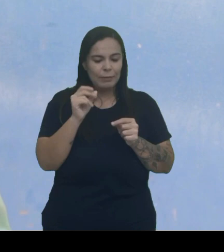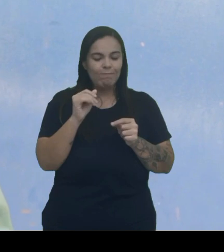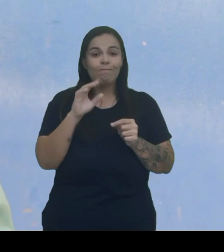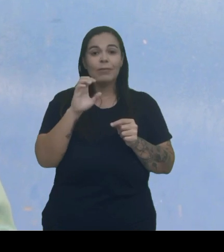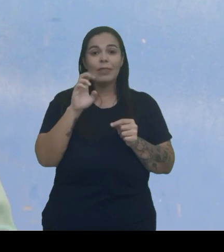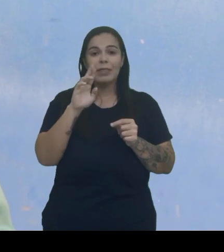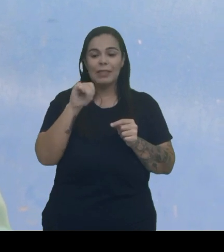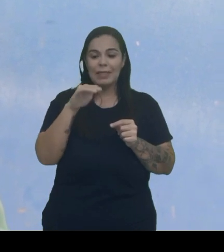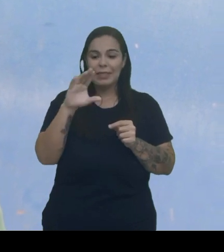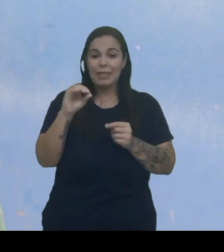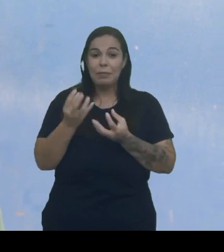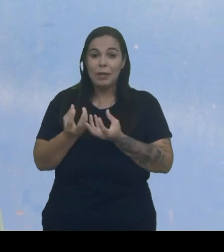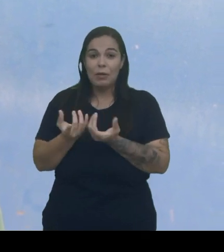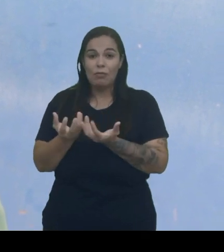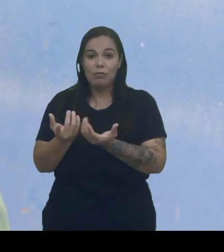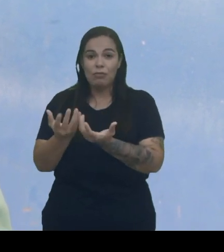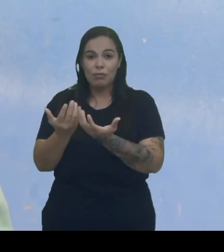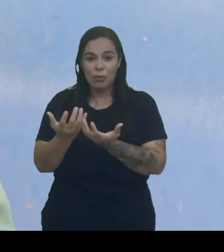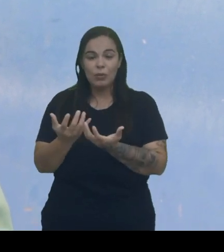cerâmica cozida,